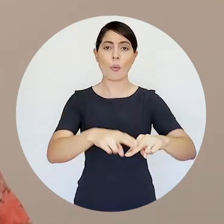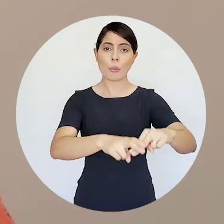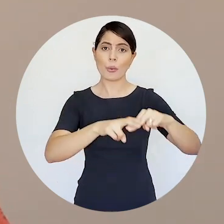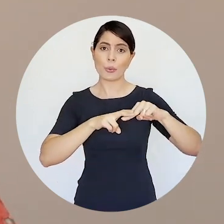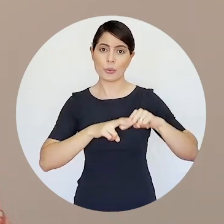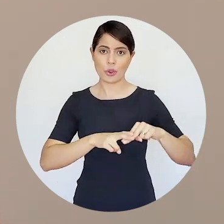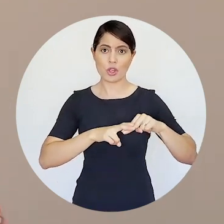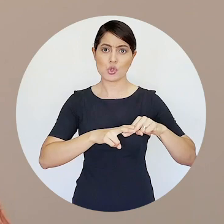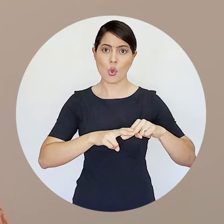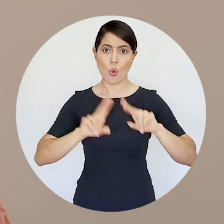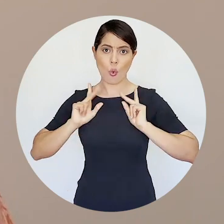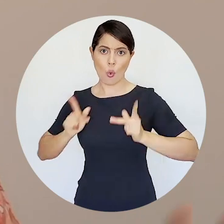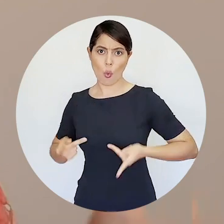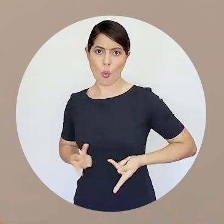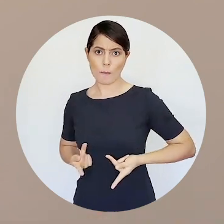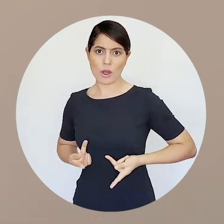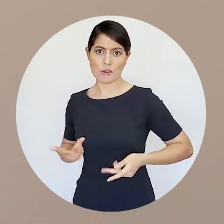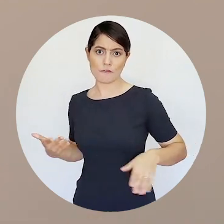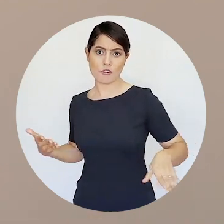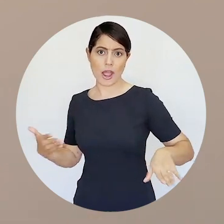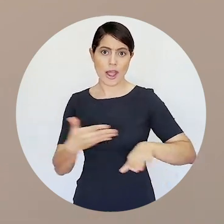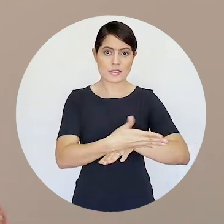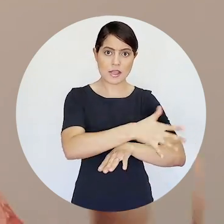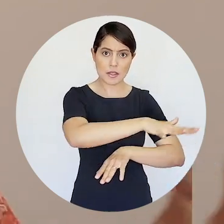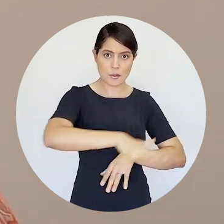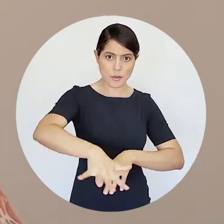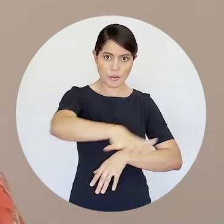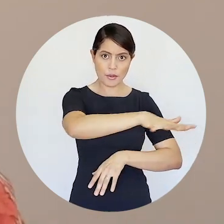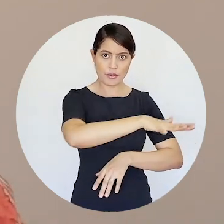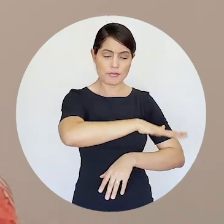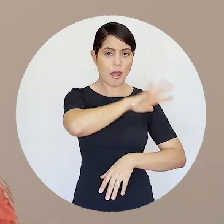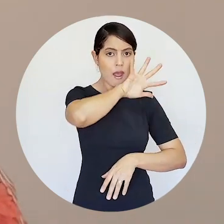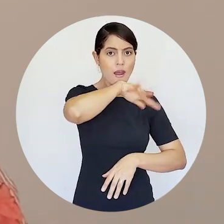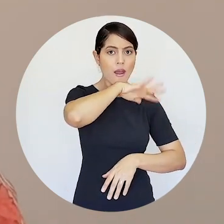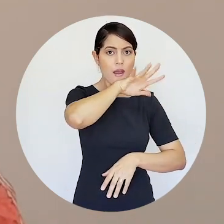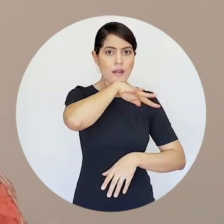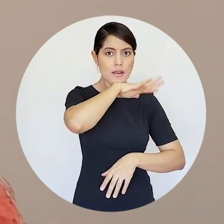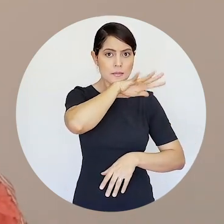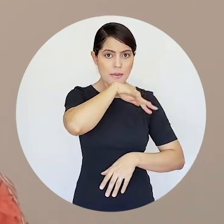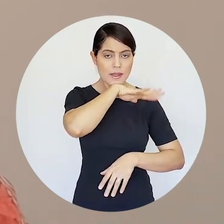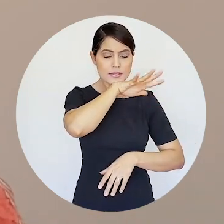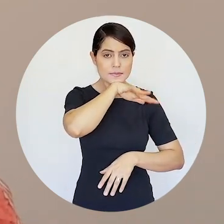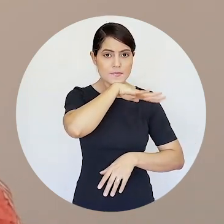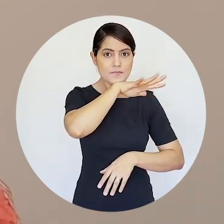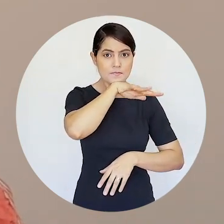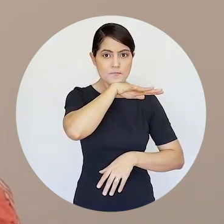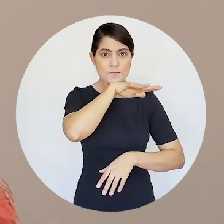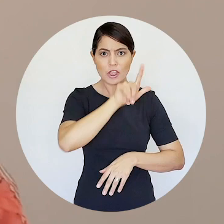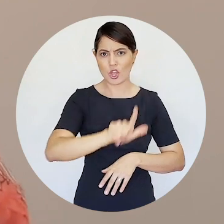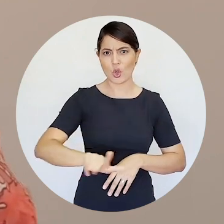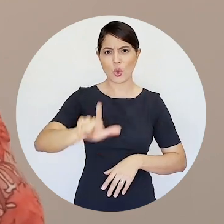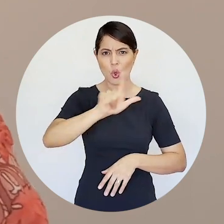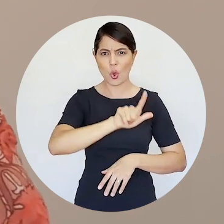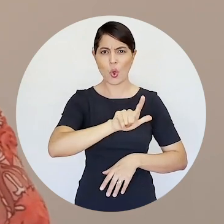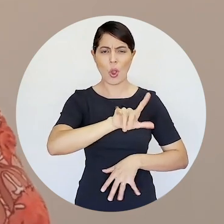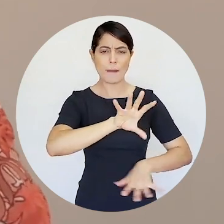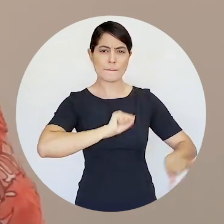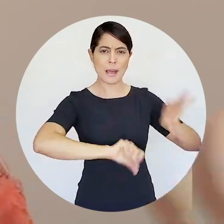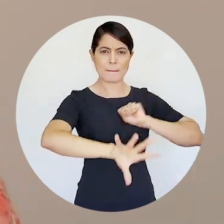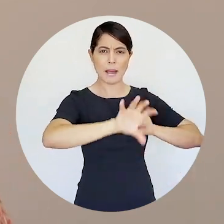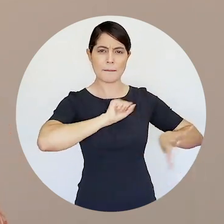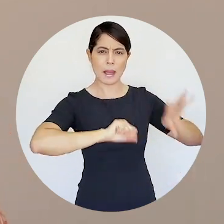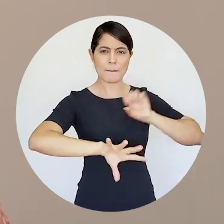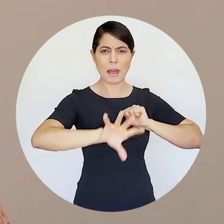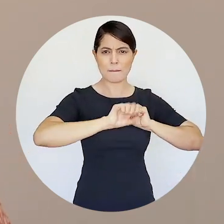resulta da invasão pelos seres humanos do hábitat desses animais silvestres, e, consequentemente,